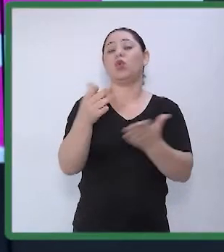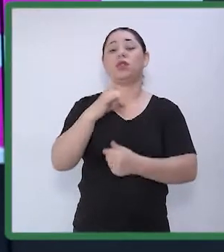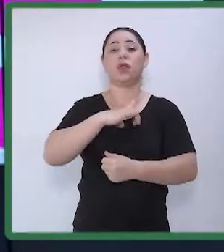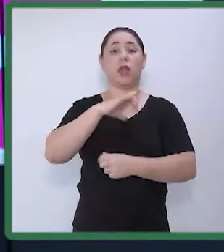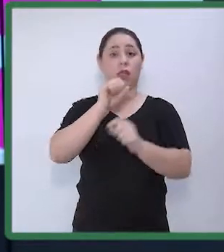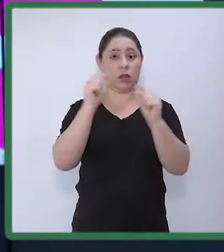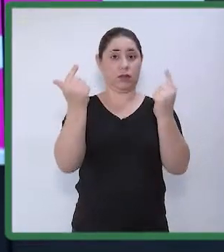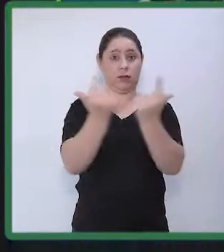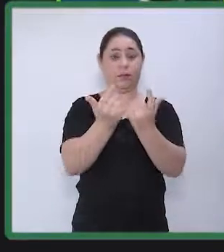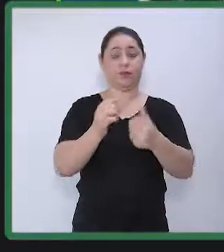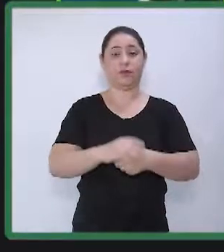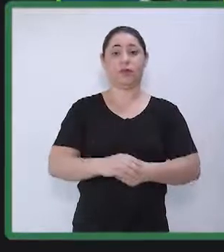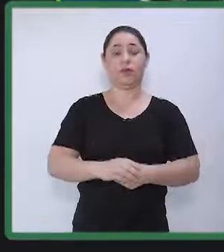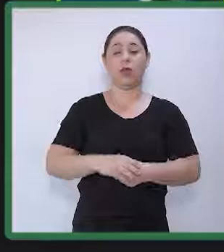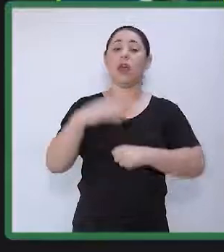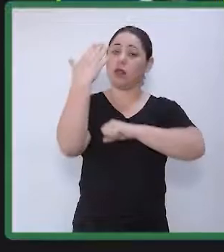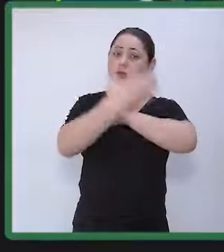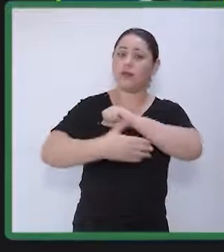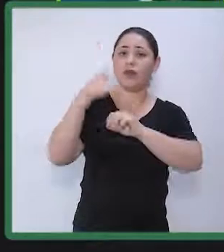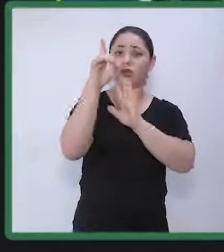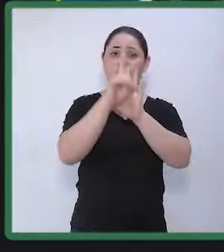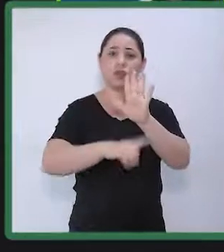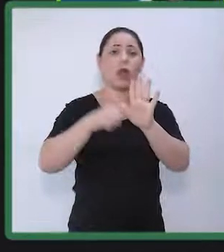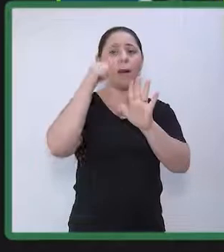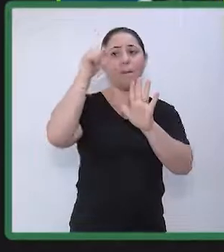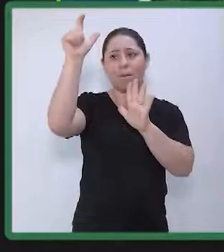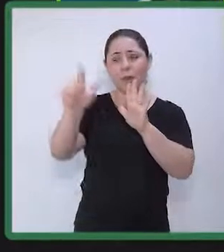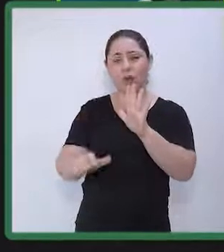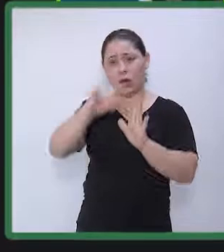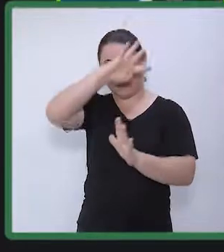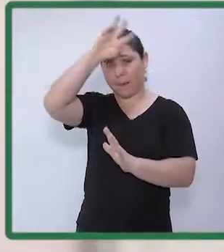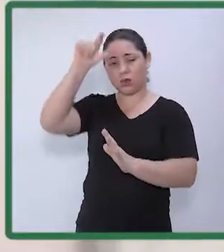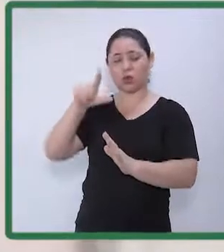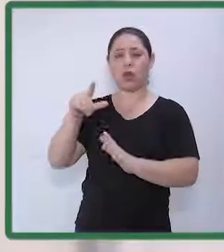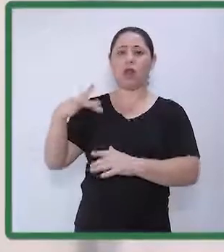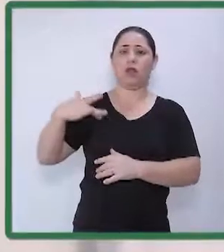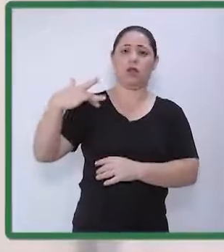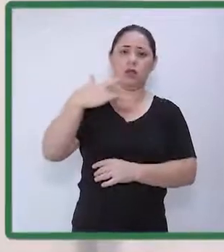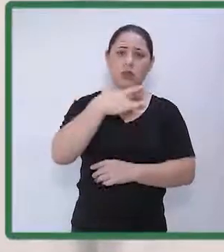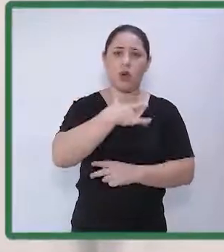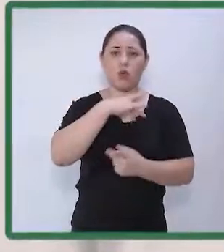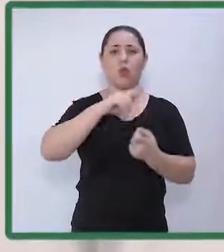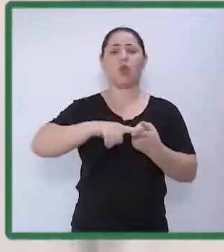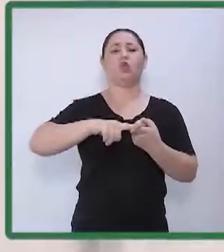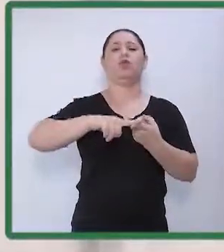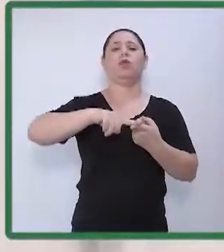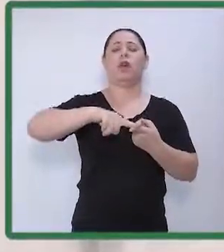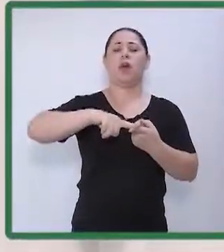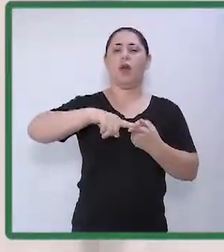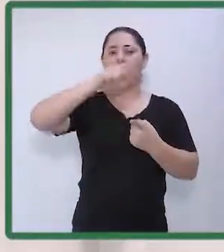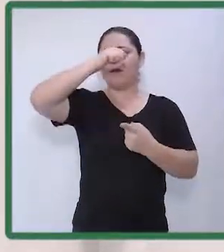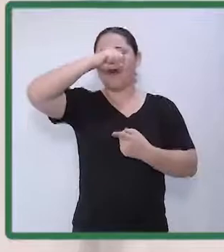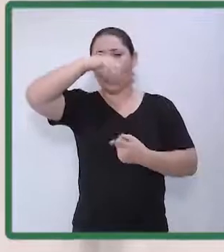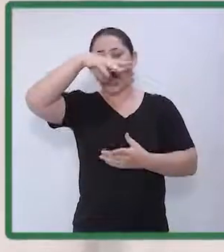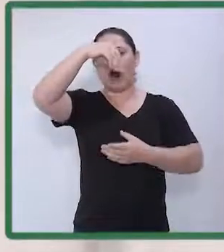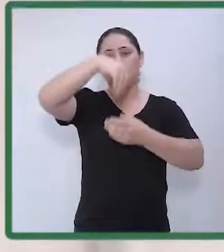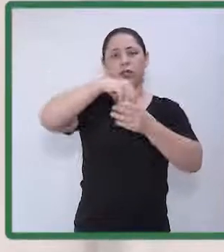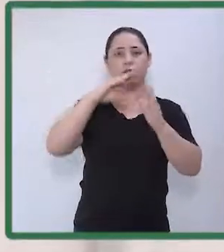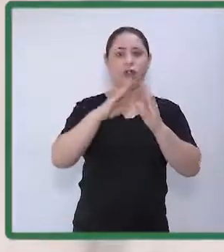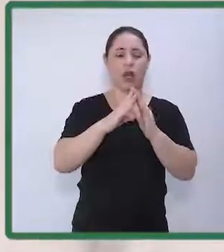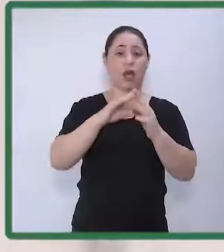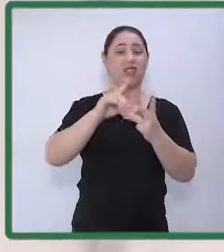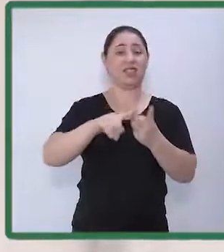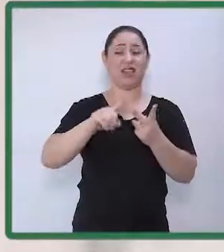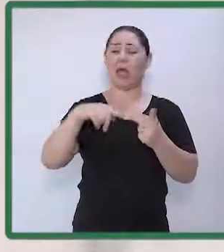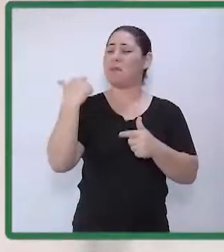que hoje nós temos na Assembleia Legislativa, que defende os direitos de nossas mulheres, seja na saúde, seja na questão da violência doméstica,